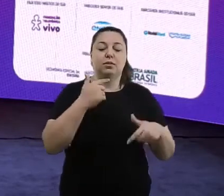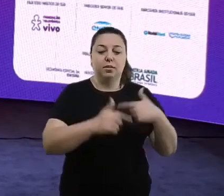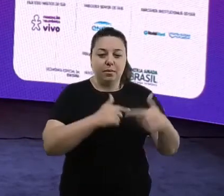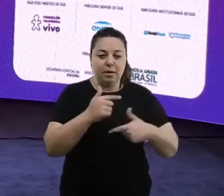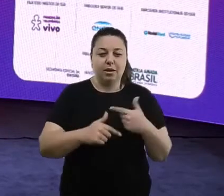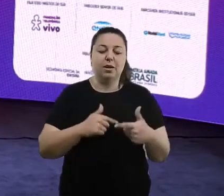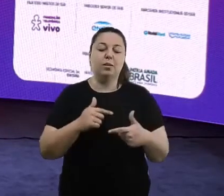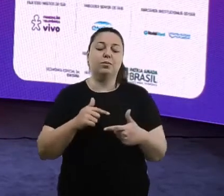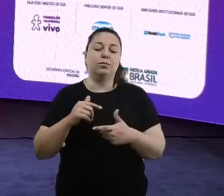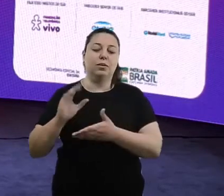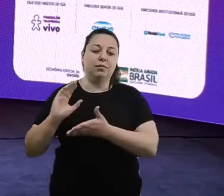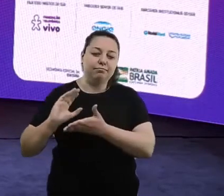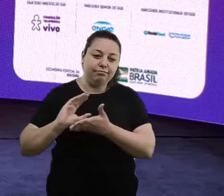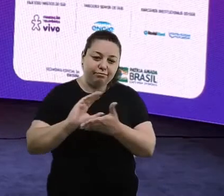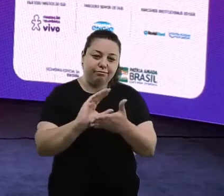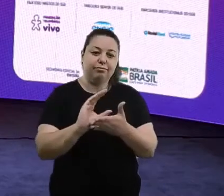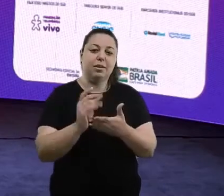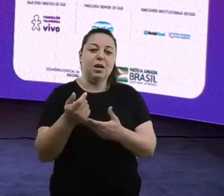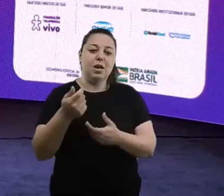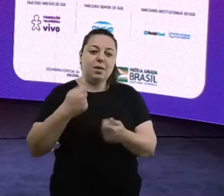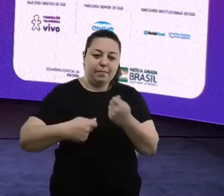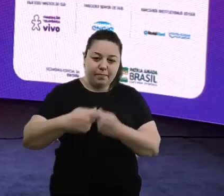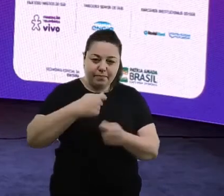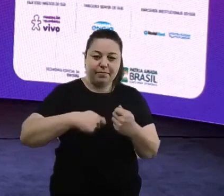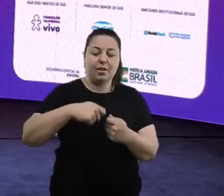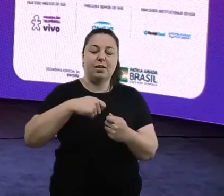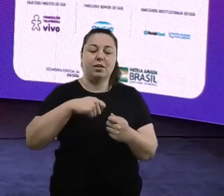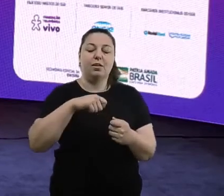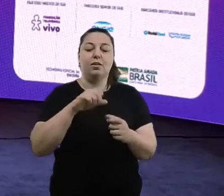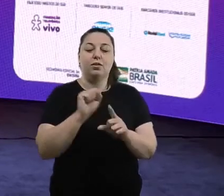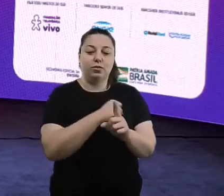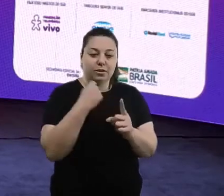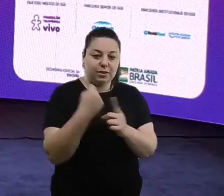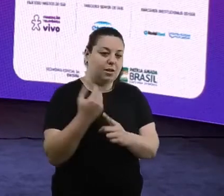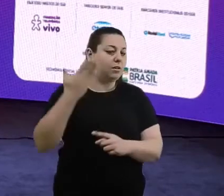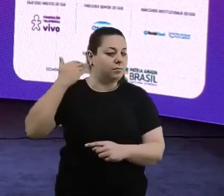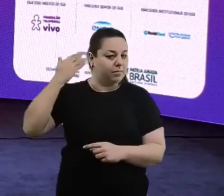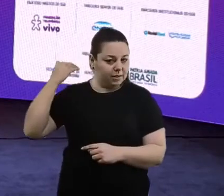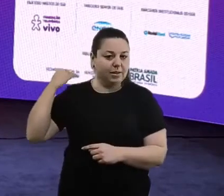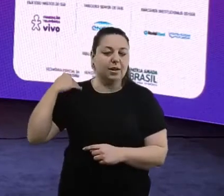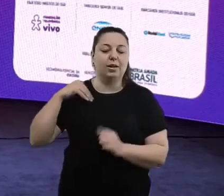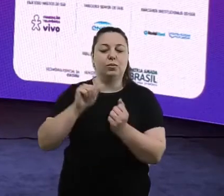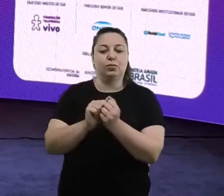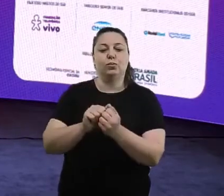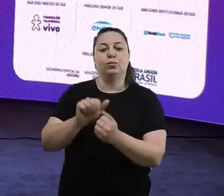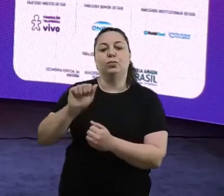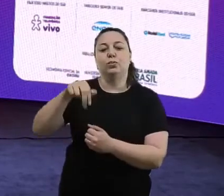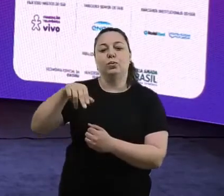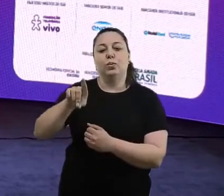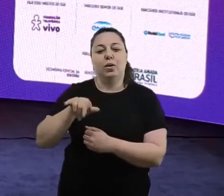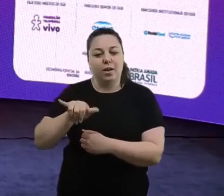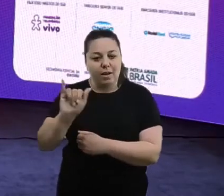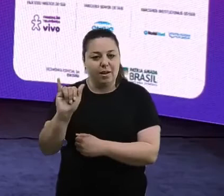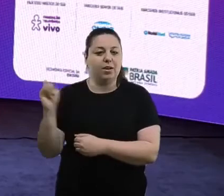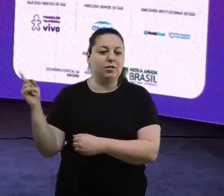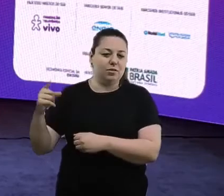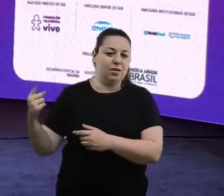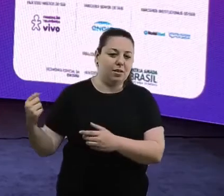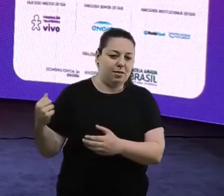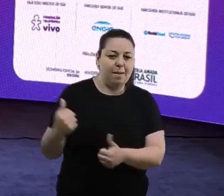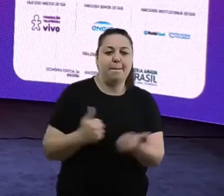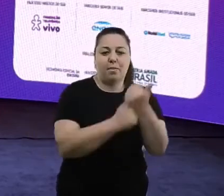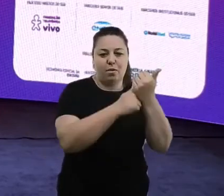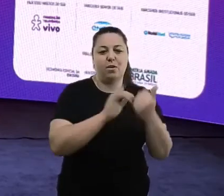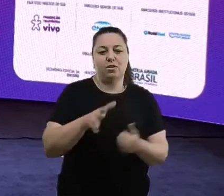em 2018, com a Andy, que é uma das apoiadoras, né, do Social Good, onde a gente desenvolveu